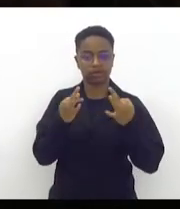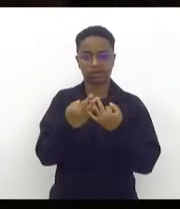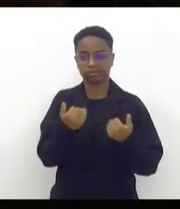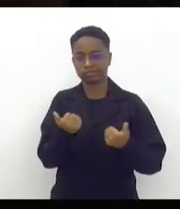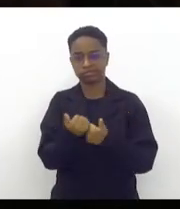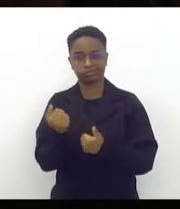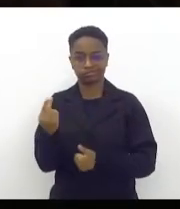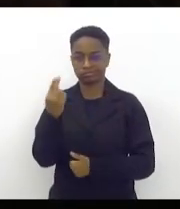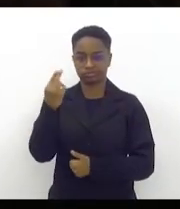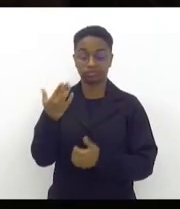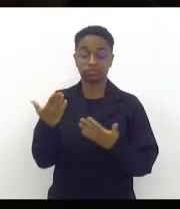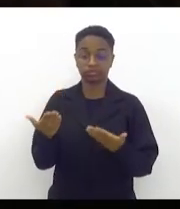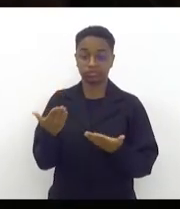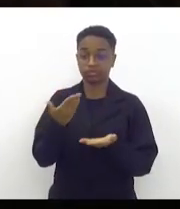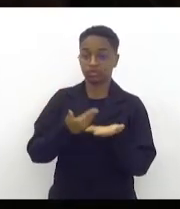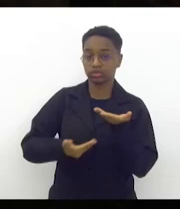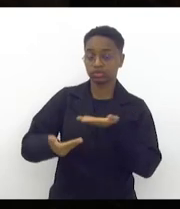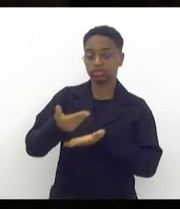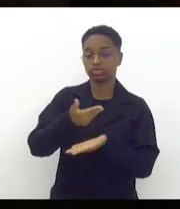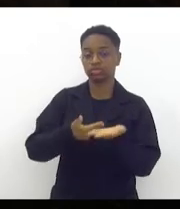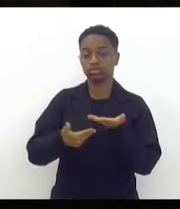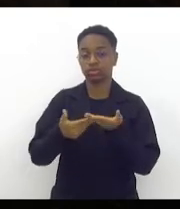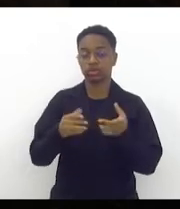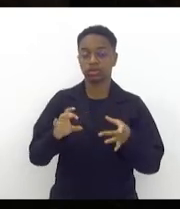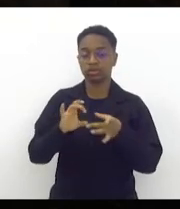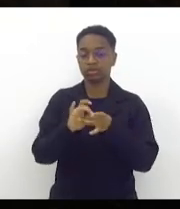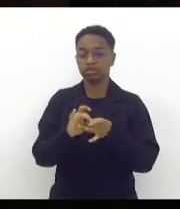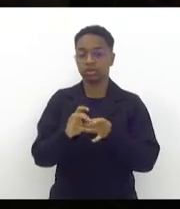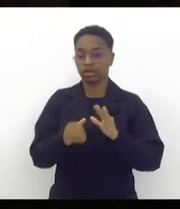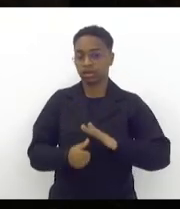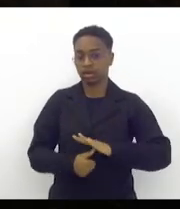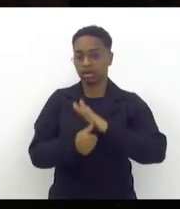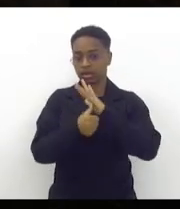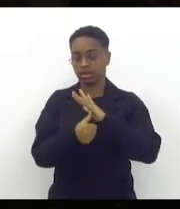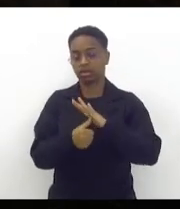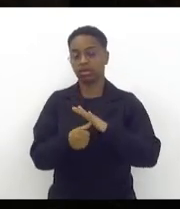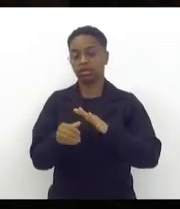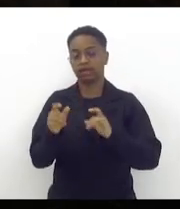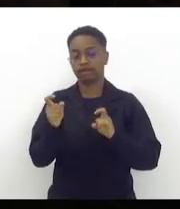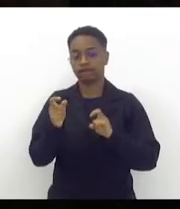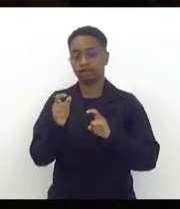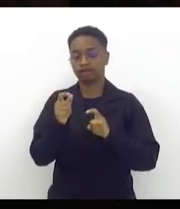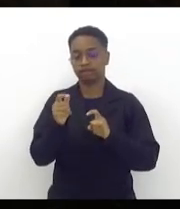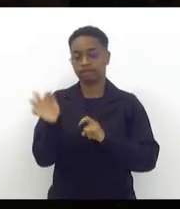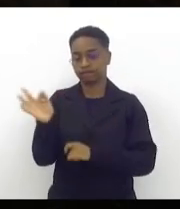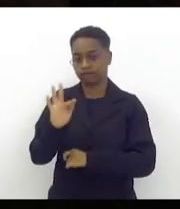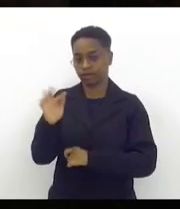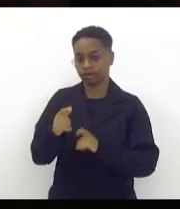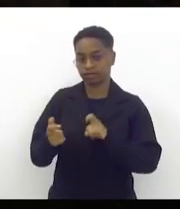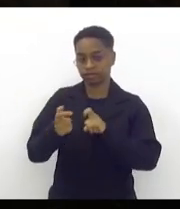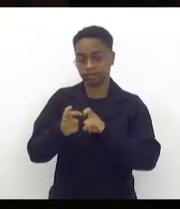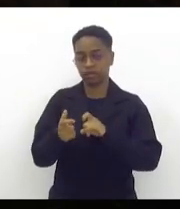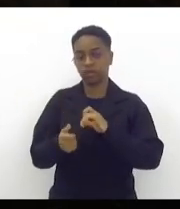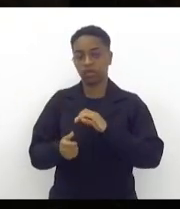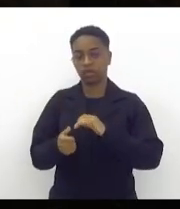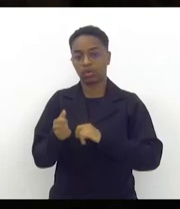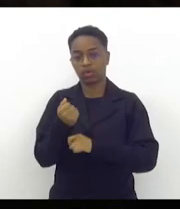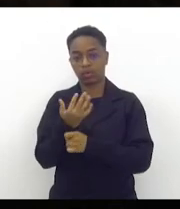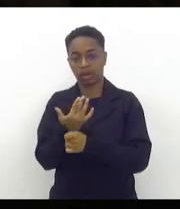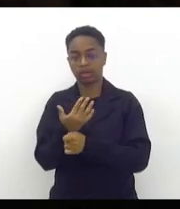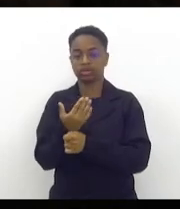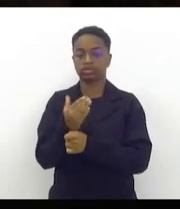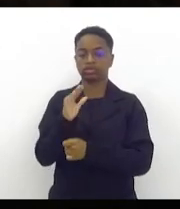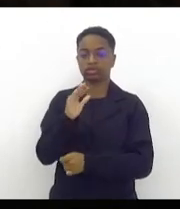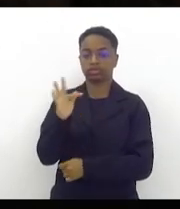num diálogo intenso com a pró-reitoria da Faculdade de Medicina da UERJ de Cabo Frio, com o reitor